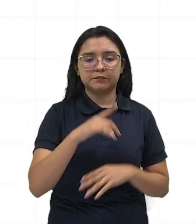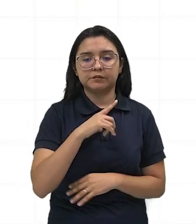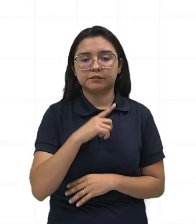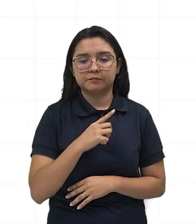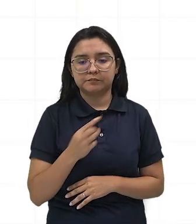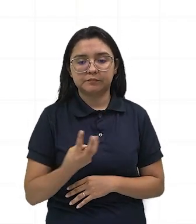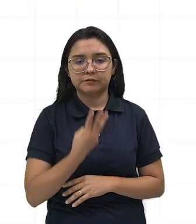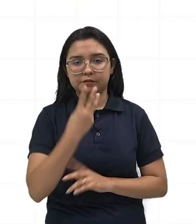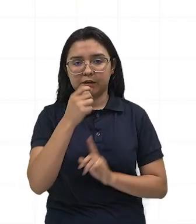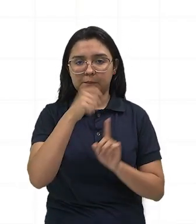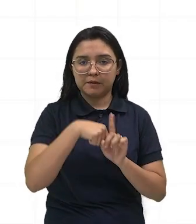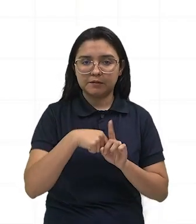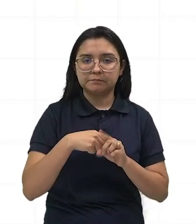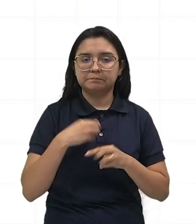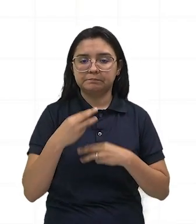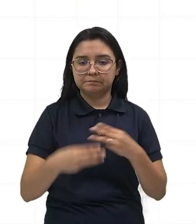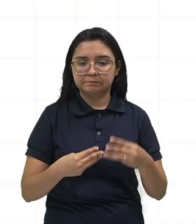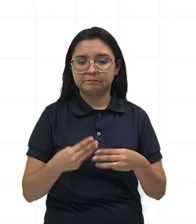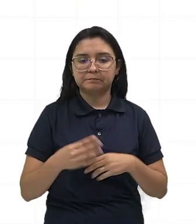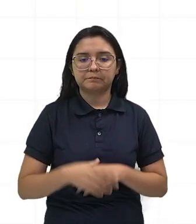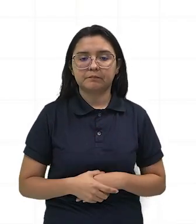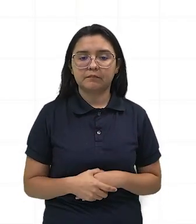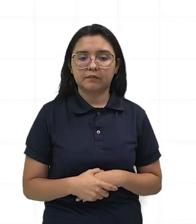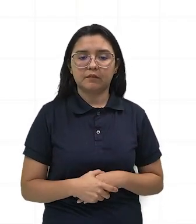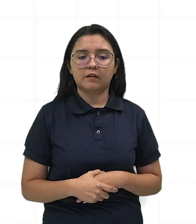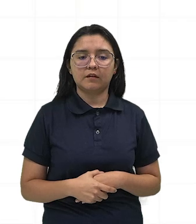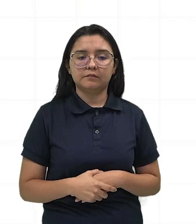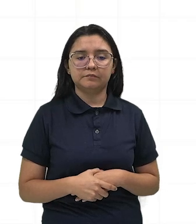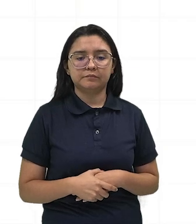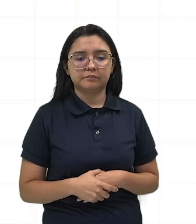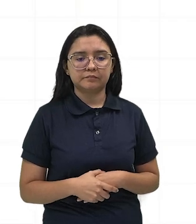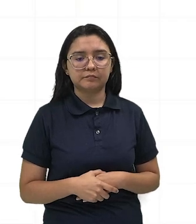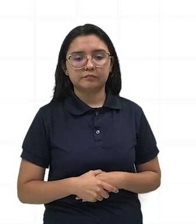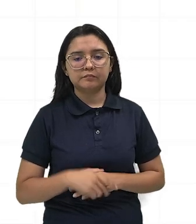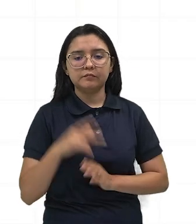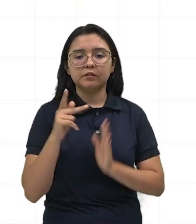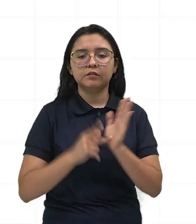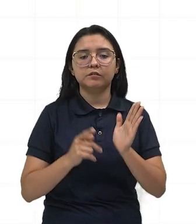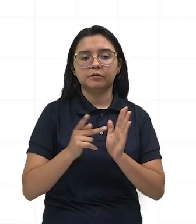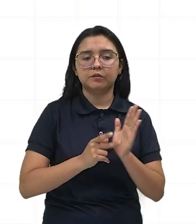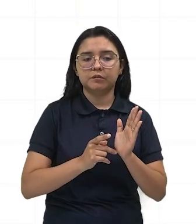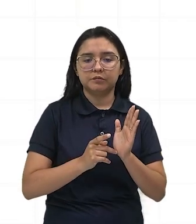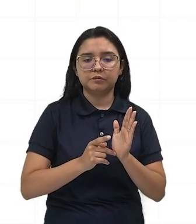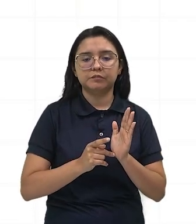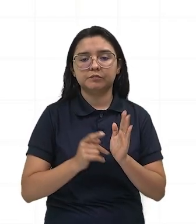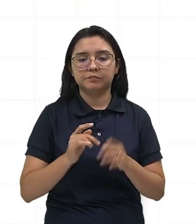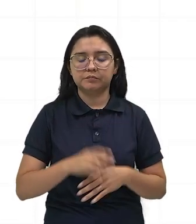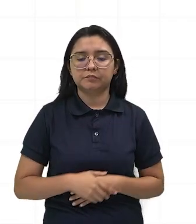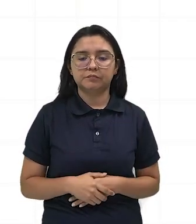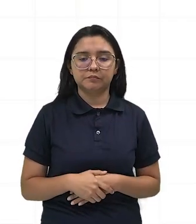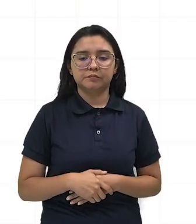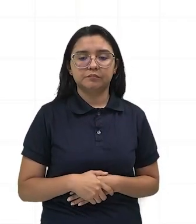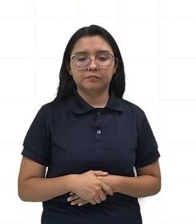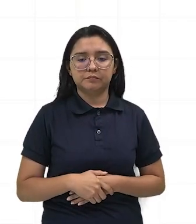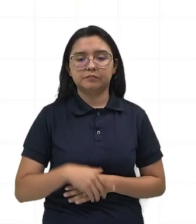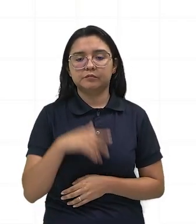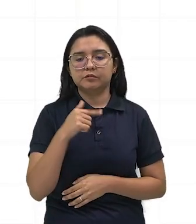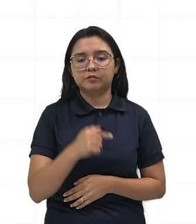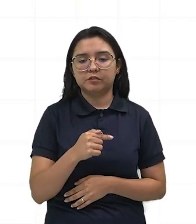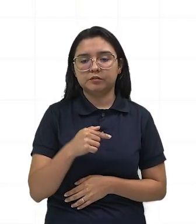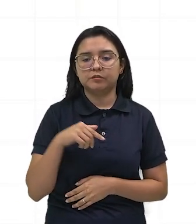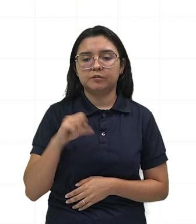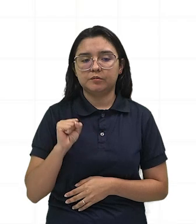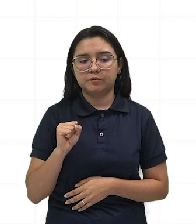3 meses, tá? Trimestrais. Temos, então, as notas dos primeiros 3 meses.